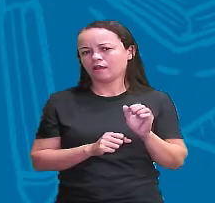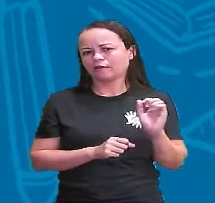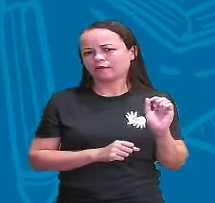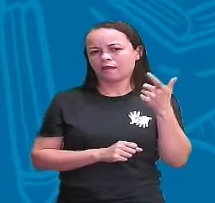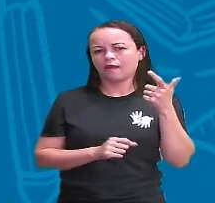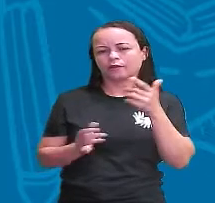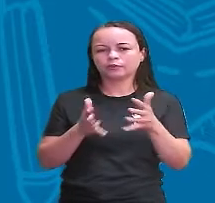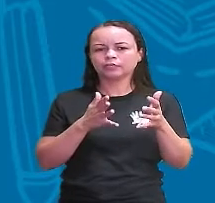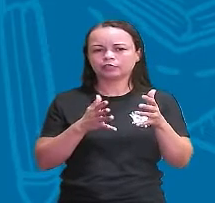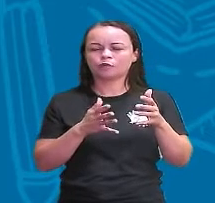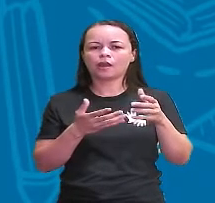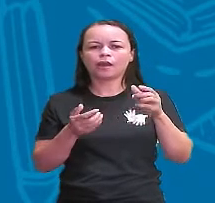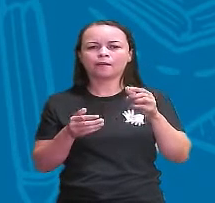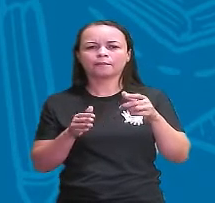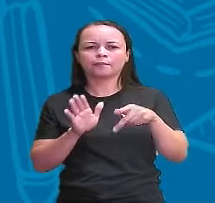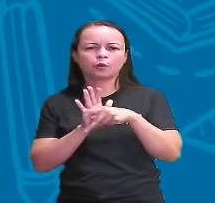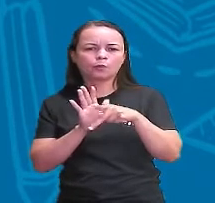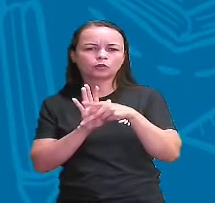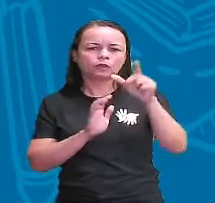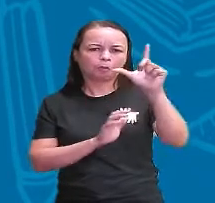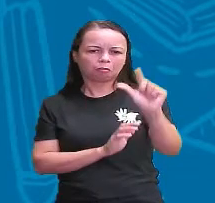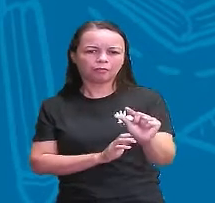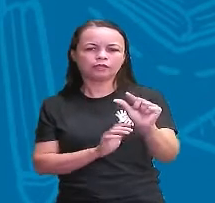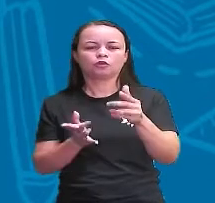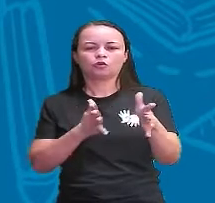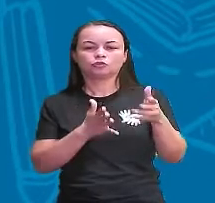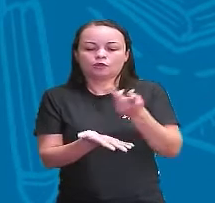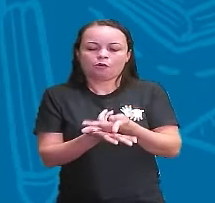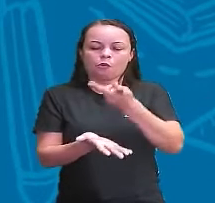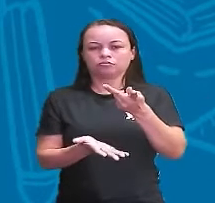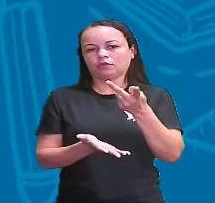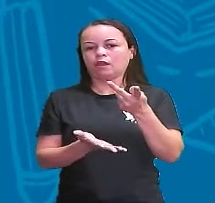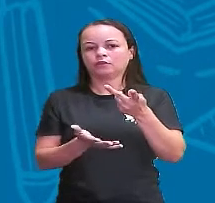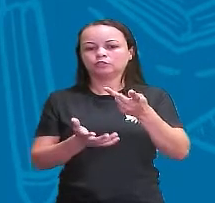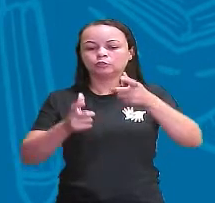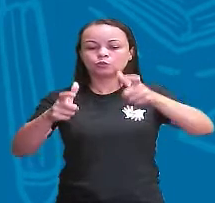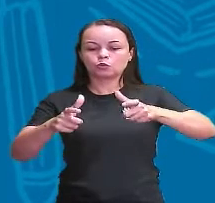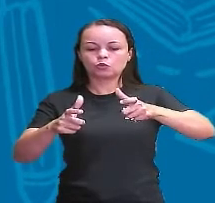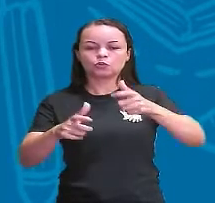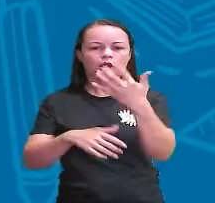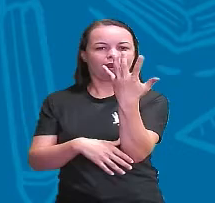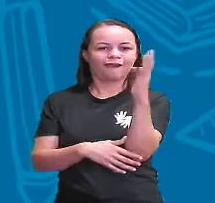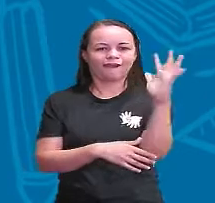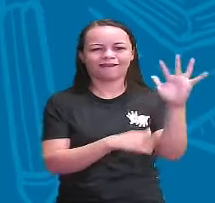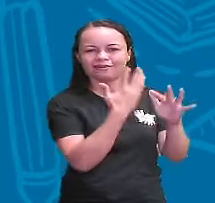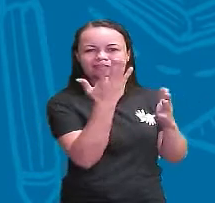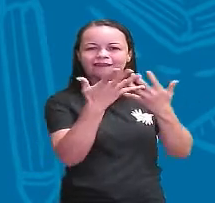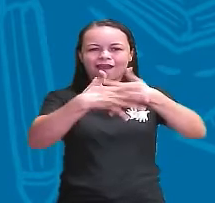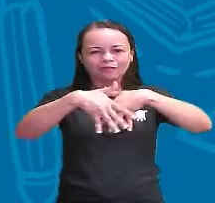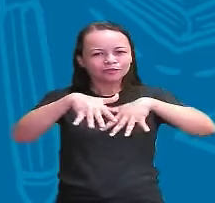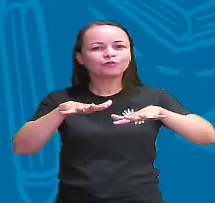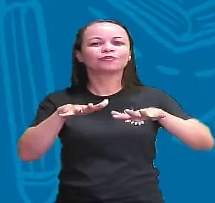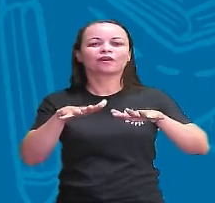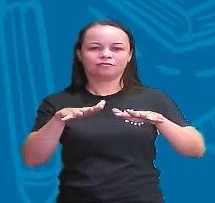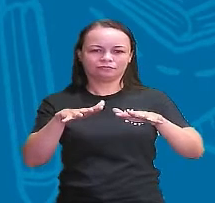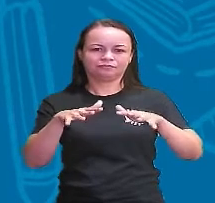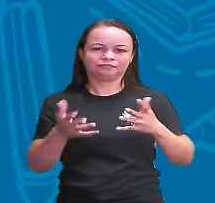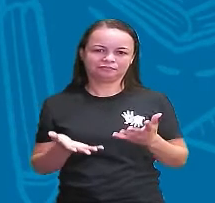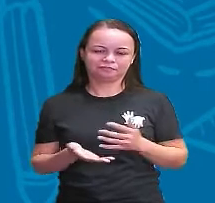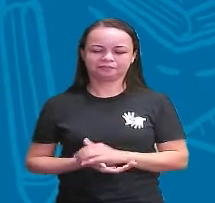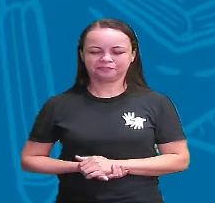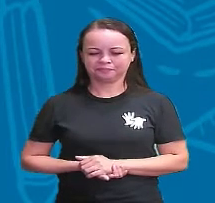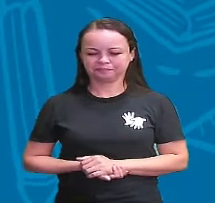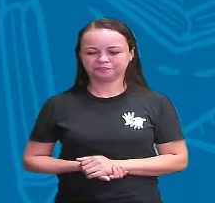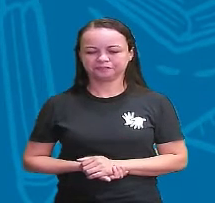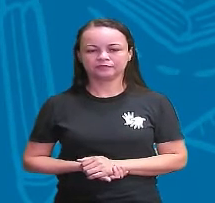bem menor daquilo que acontece no ambiente natural, daquilo que acontece na natureza,